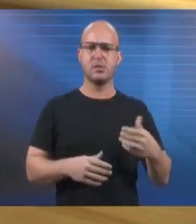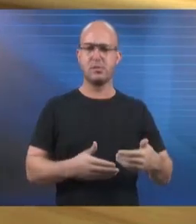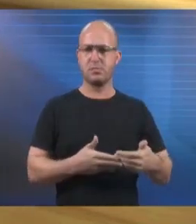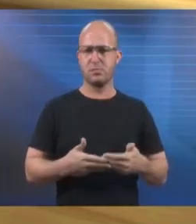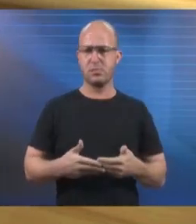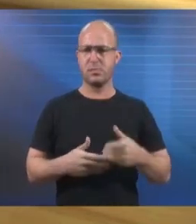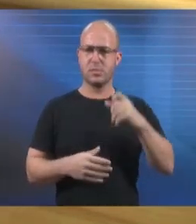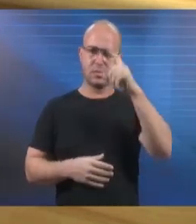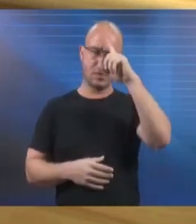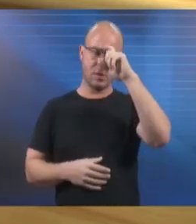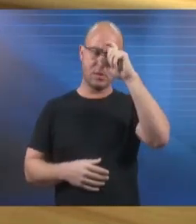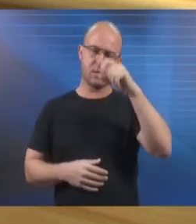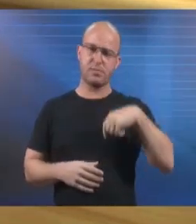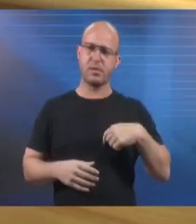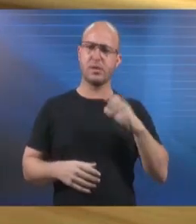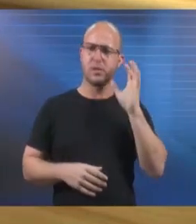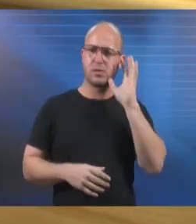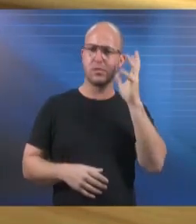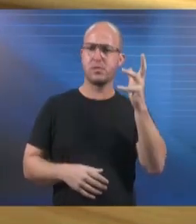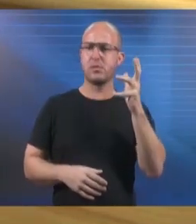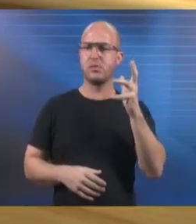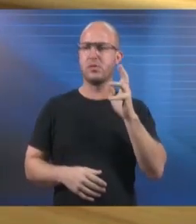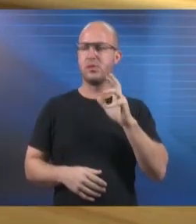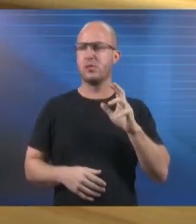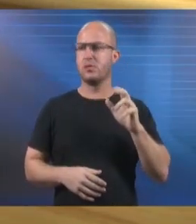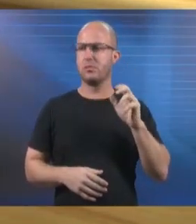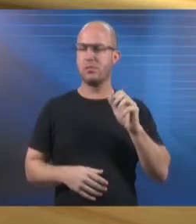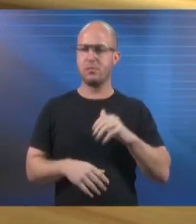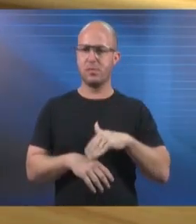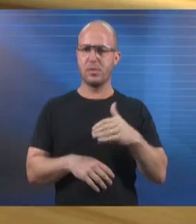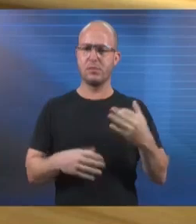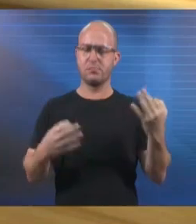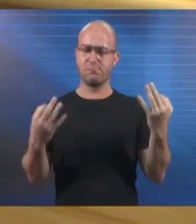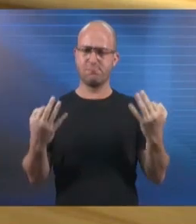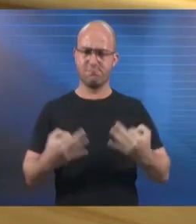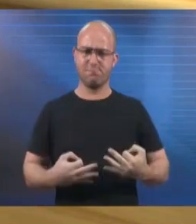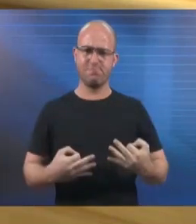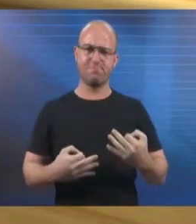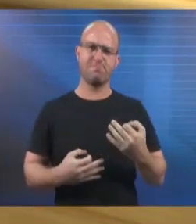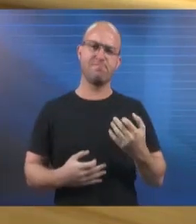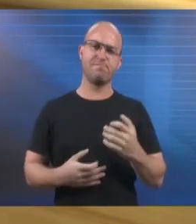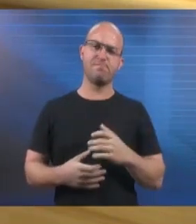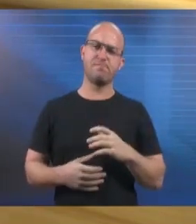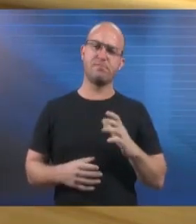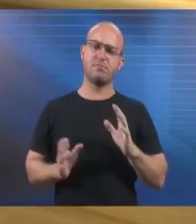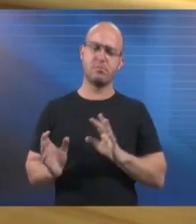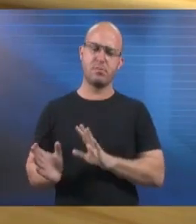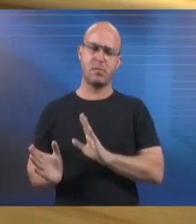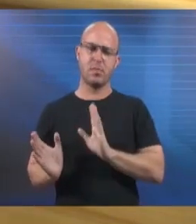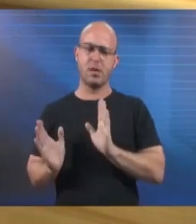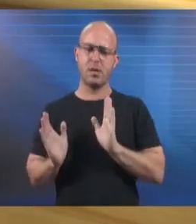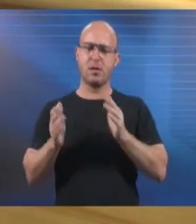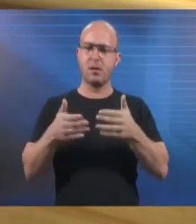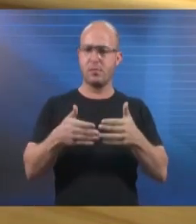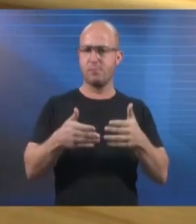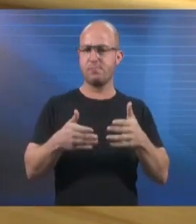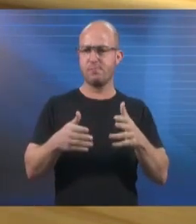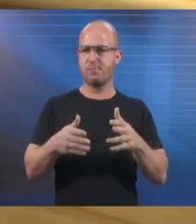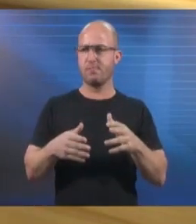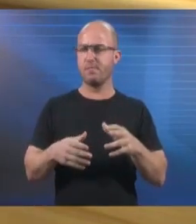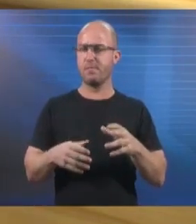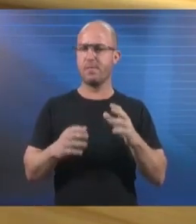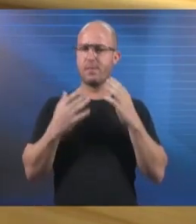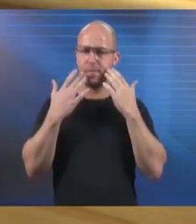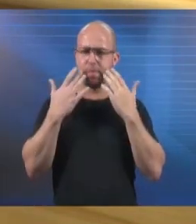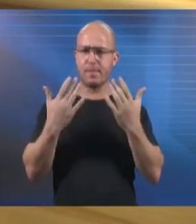solucionar para que tenhamos aí mais dignidade mais olhar para esse